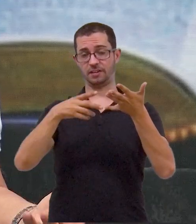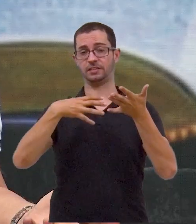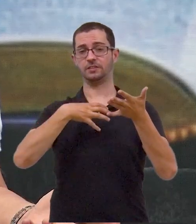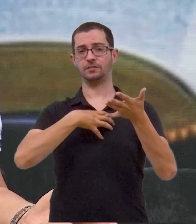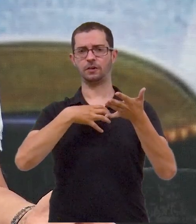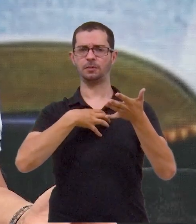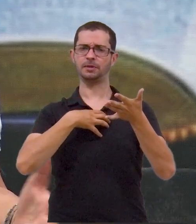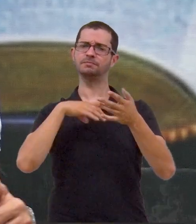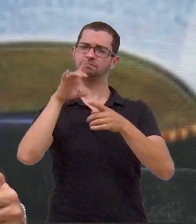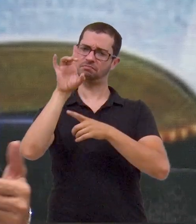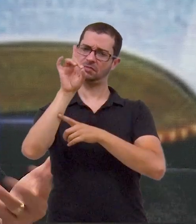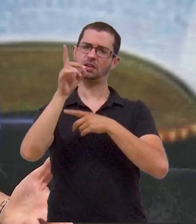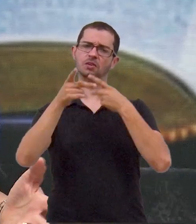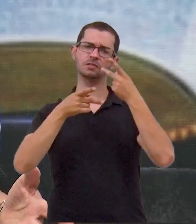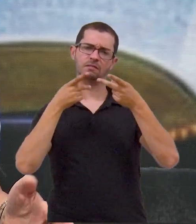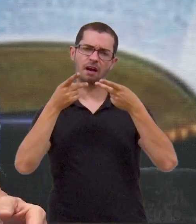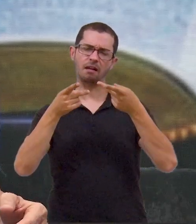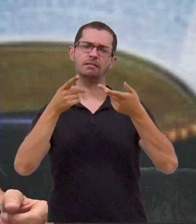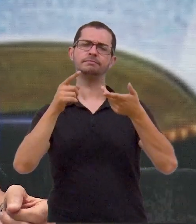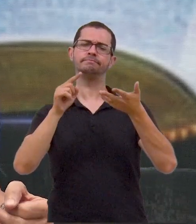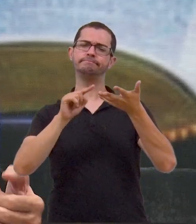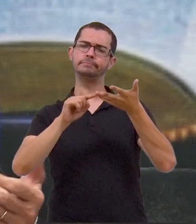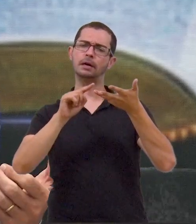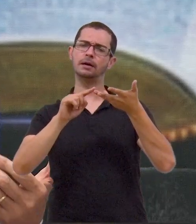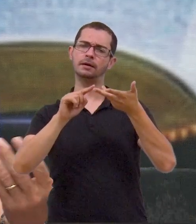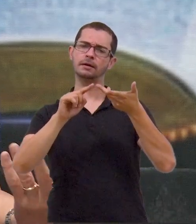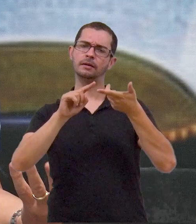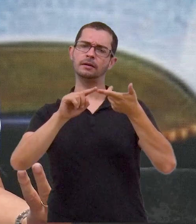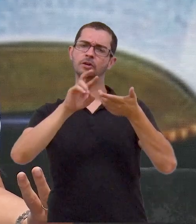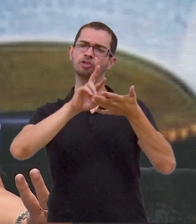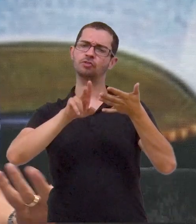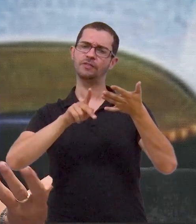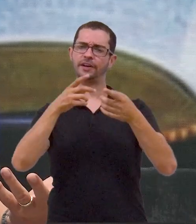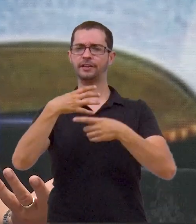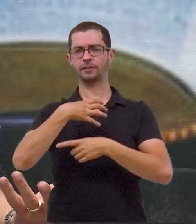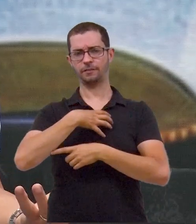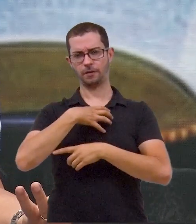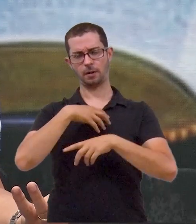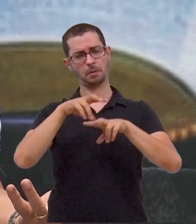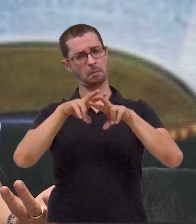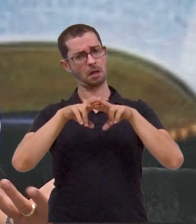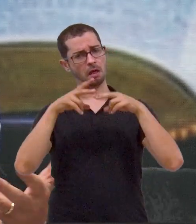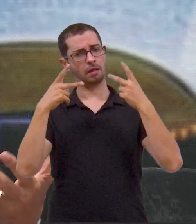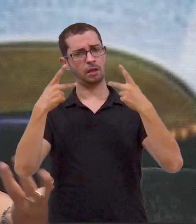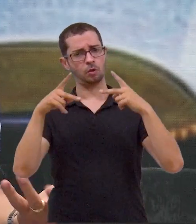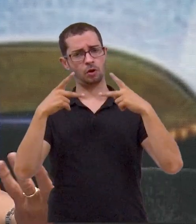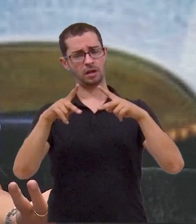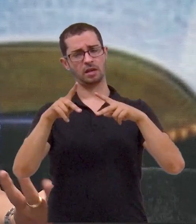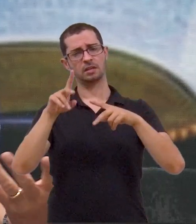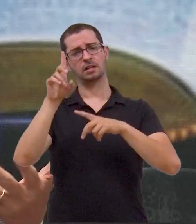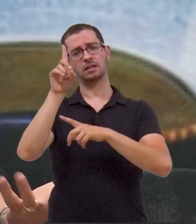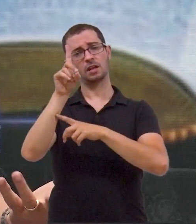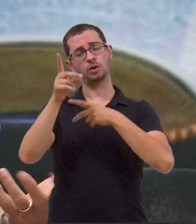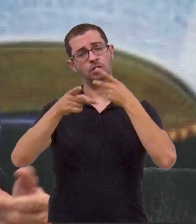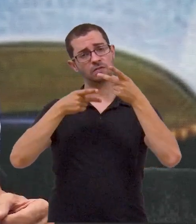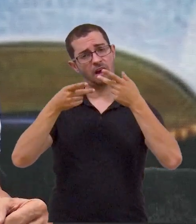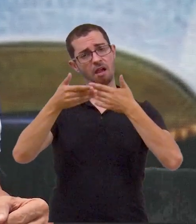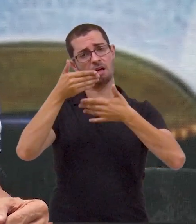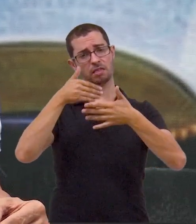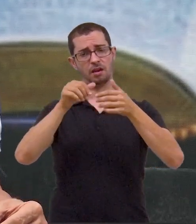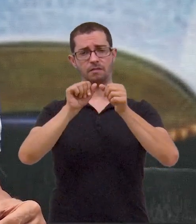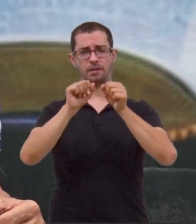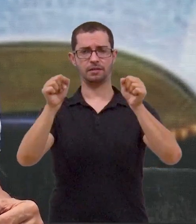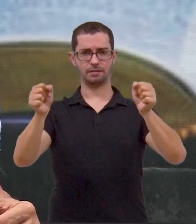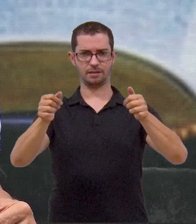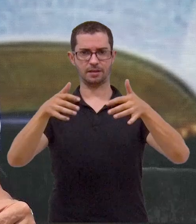de muitas maneiras. Deus fala pela natureza, pela criação. A criação é uma linguagem